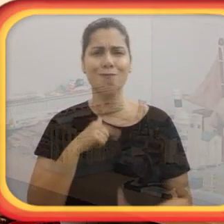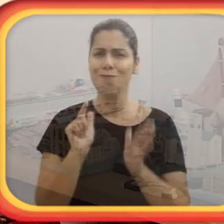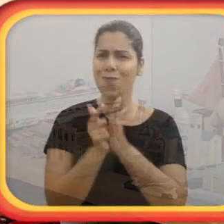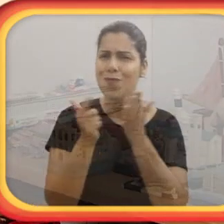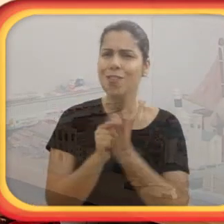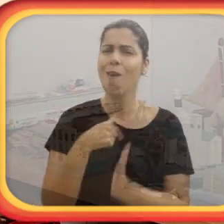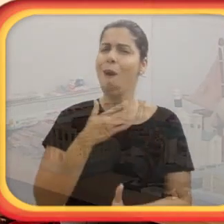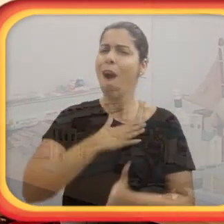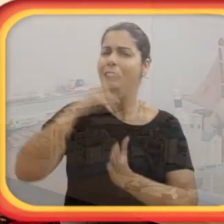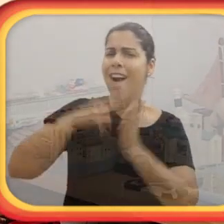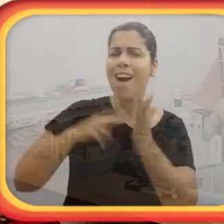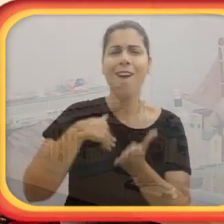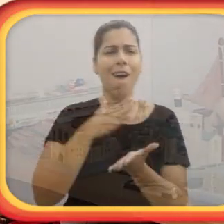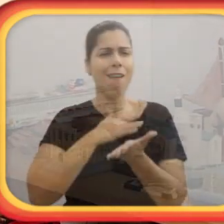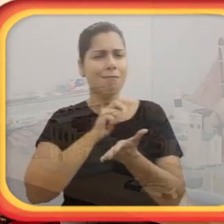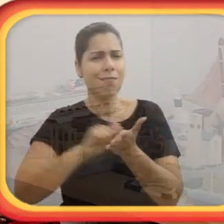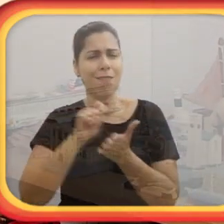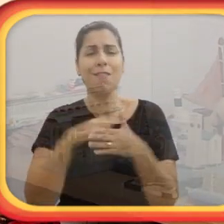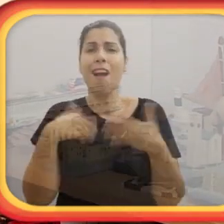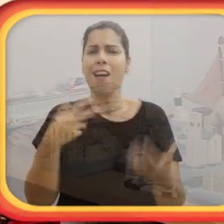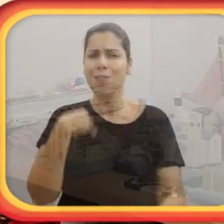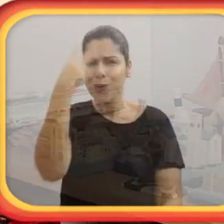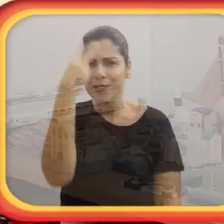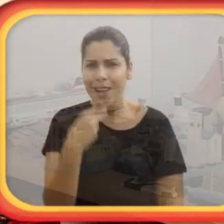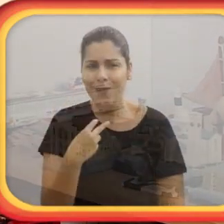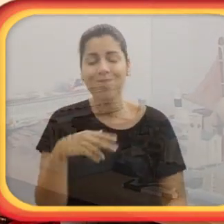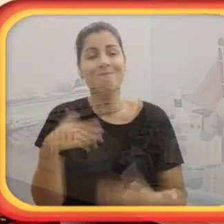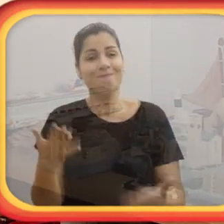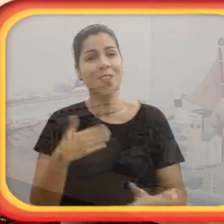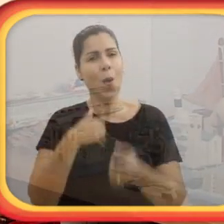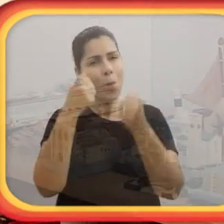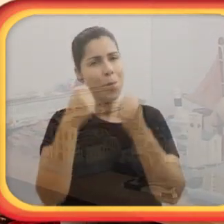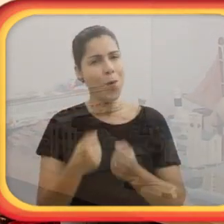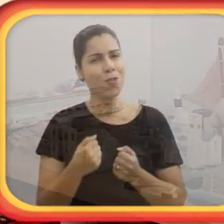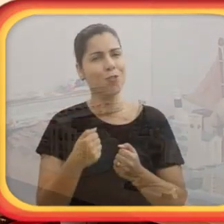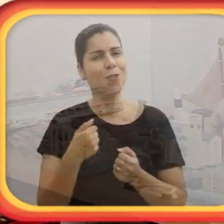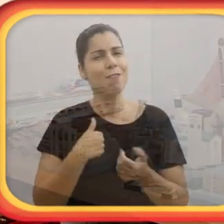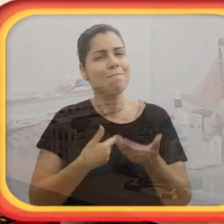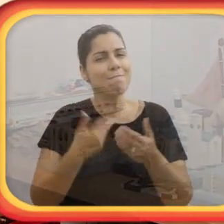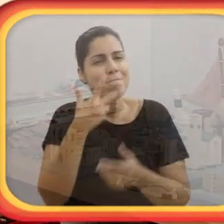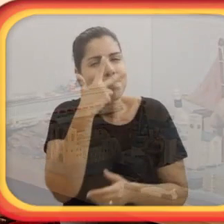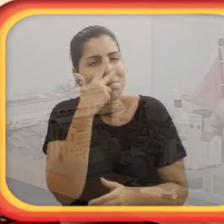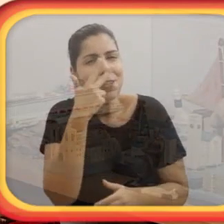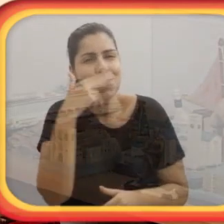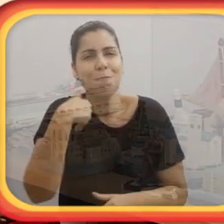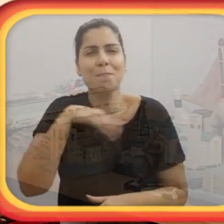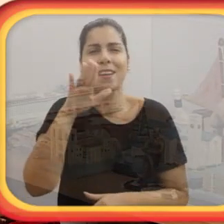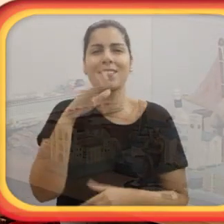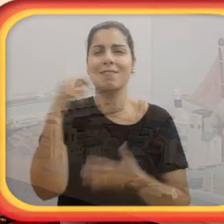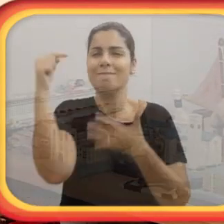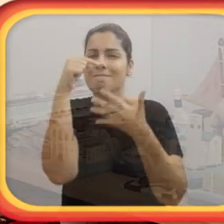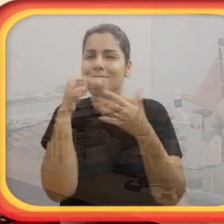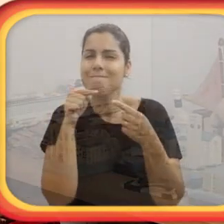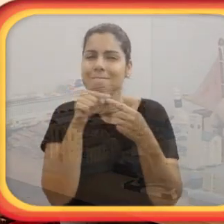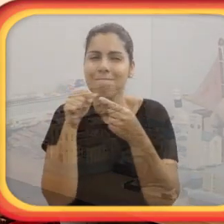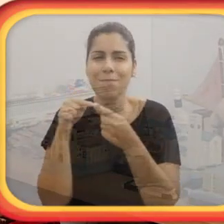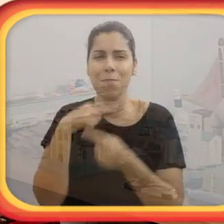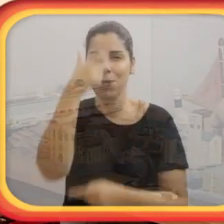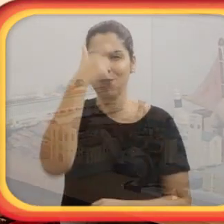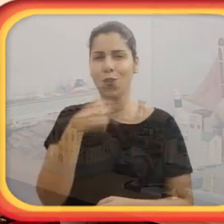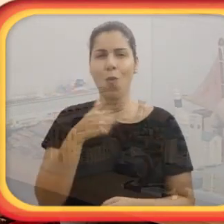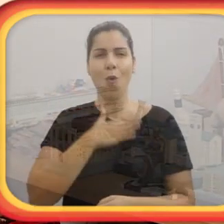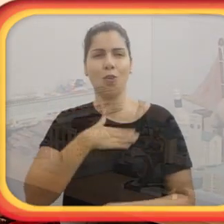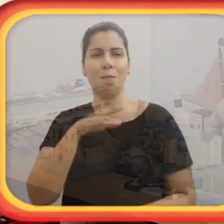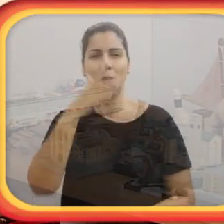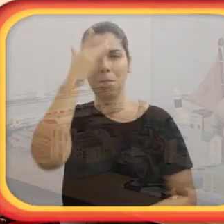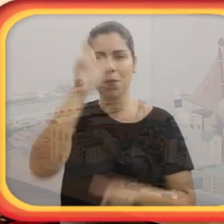me explica em vários aspectos, mas ela não me define enquanto pessoa. Então, eu sou Marcos, sou jornalista, gosto de ler, escrever. Sou cego. Então,